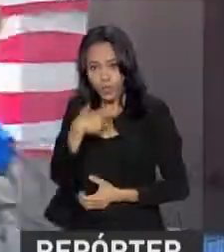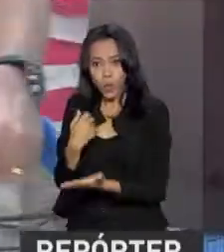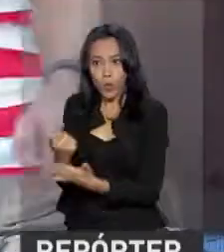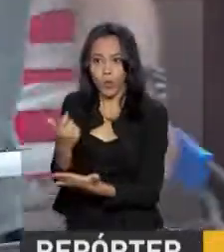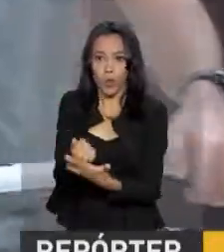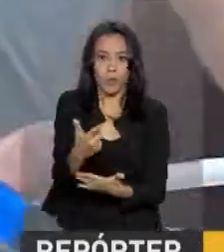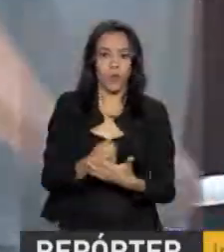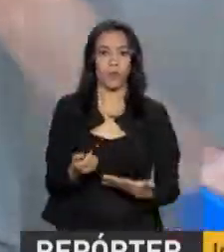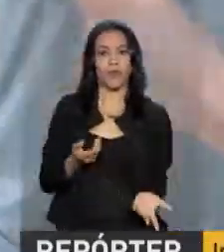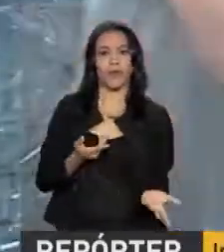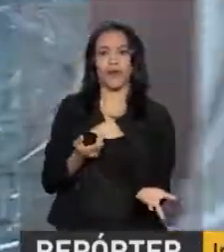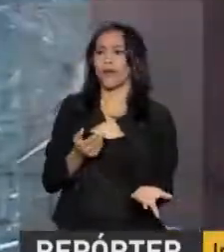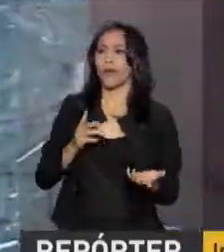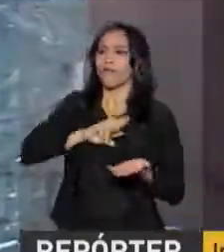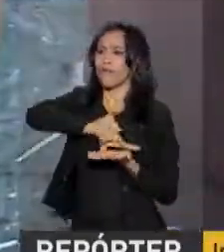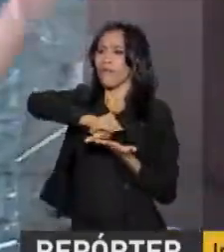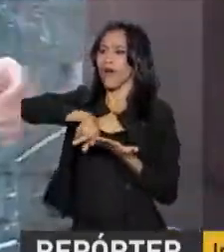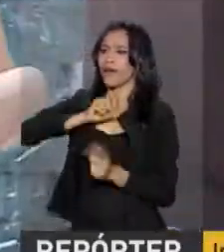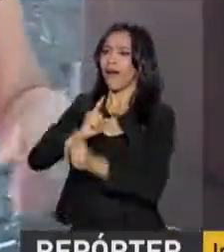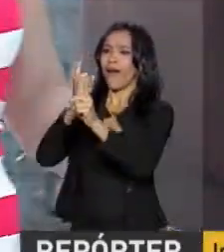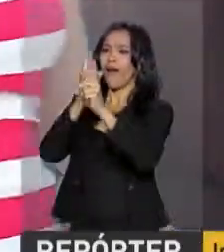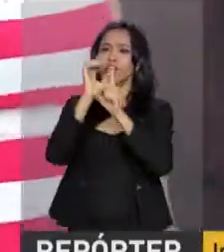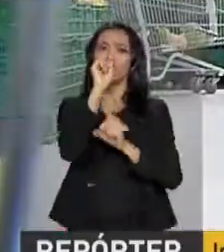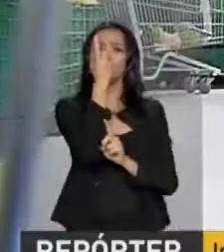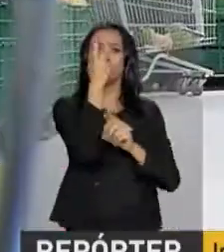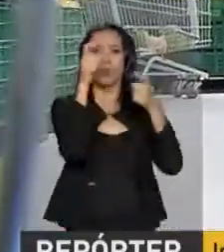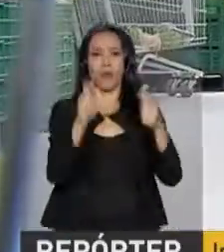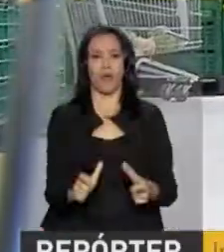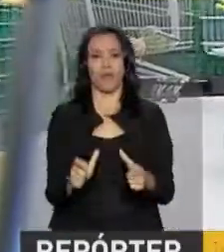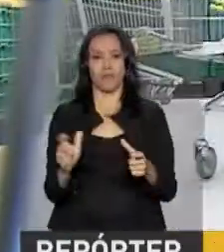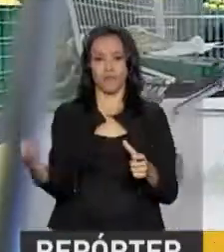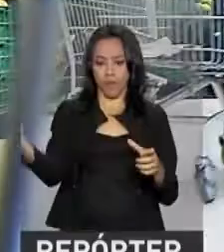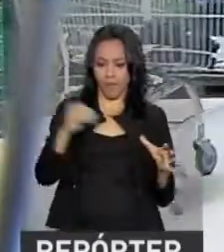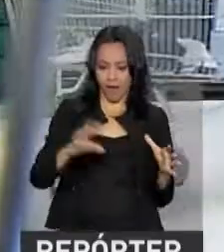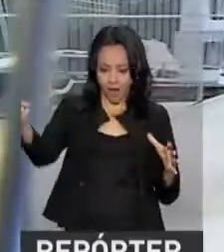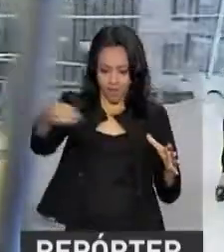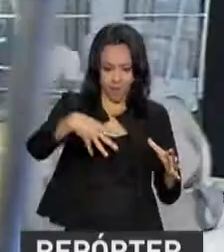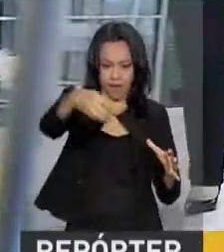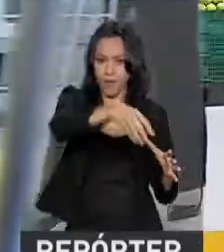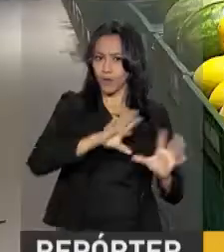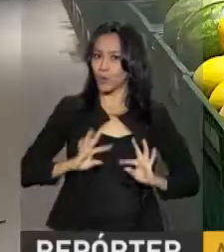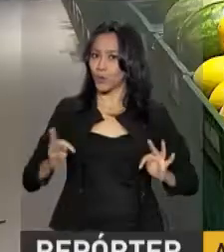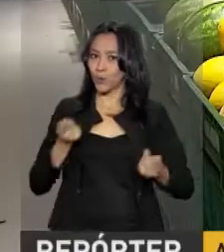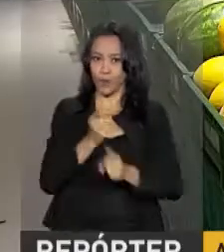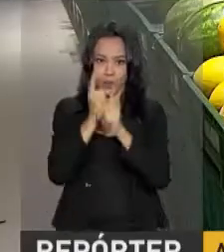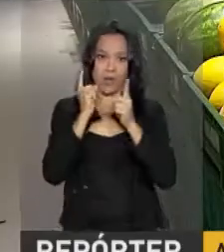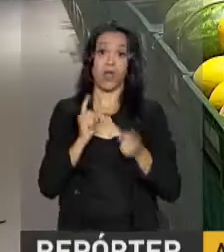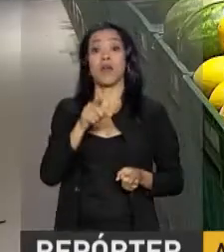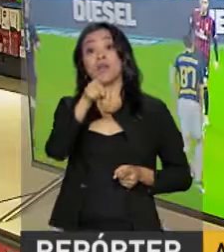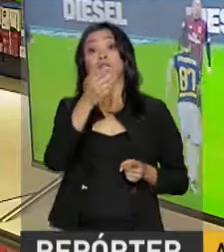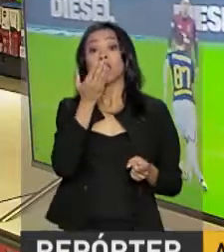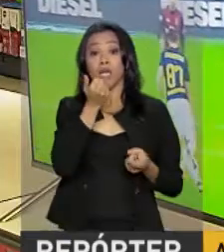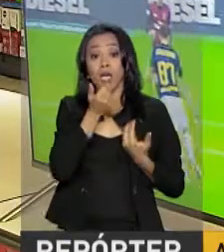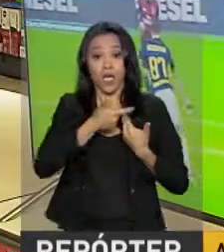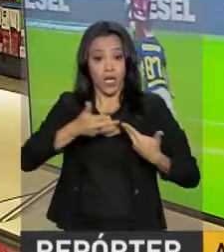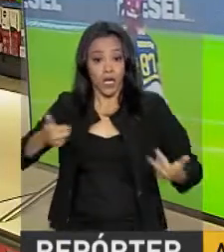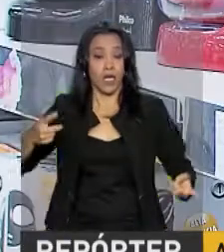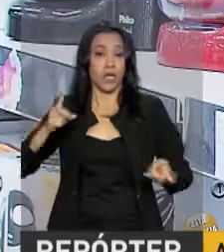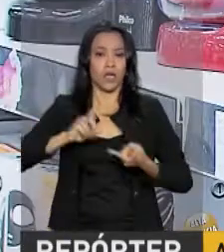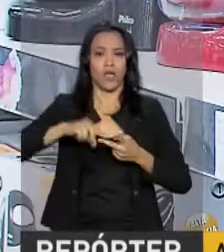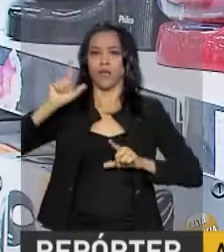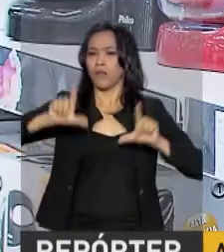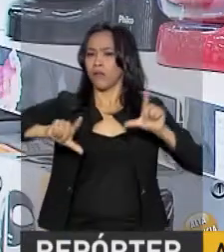encontrar vários produtos em um único lugar e os hipermercados oferecem além dos alimentos eletrônicos